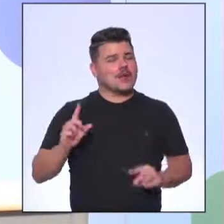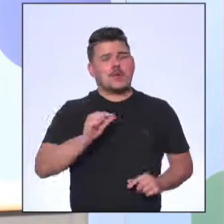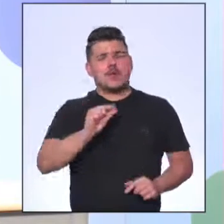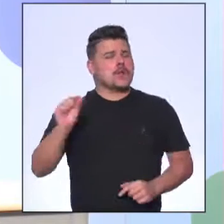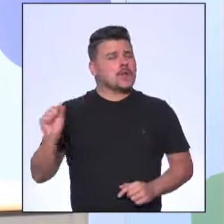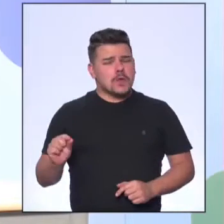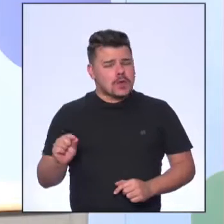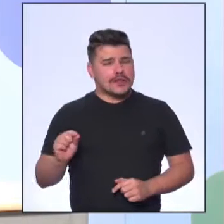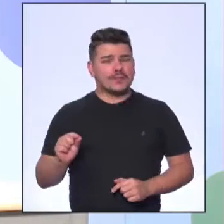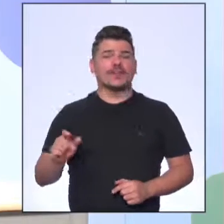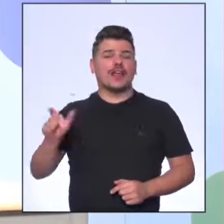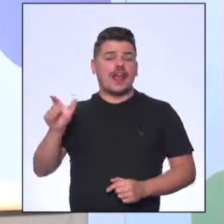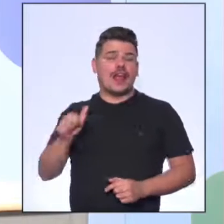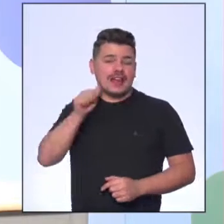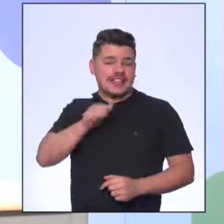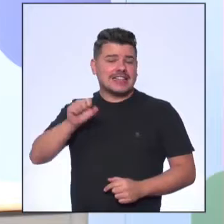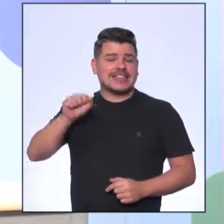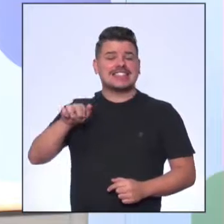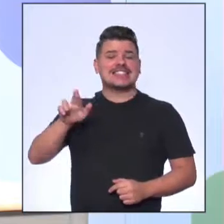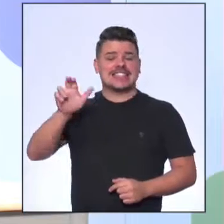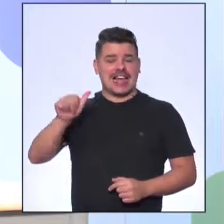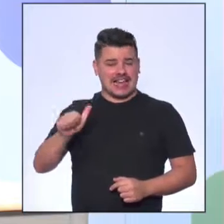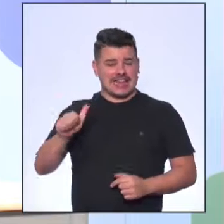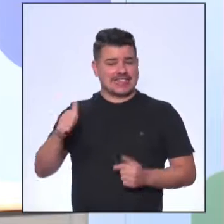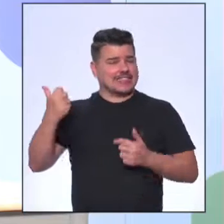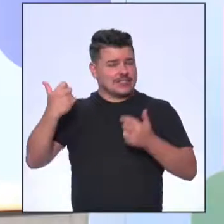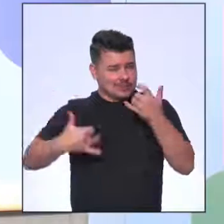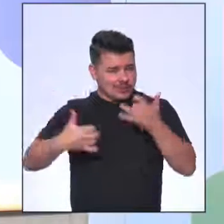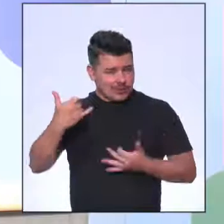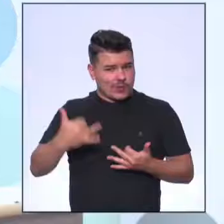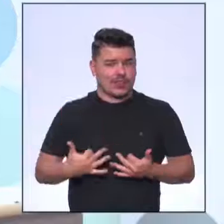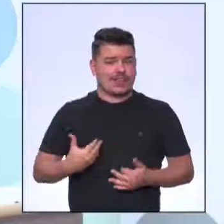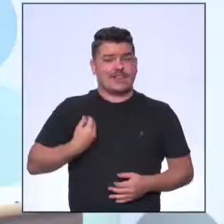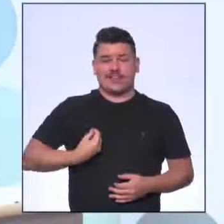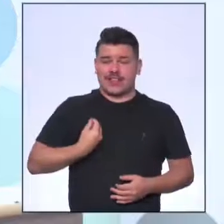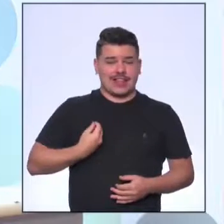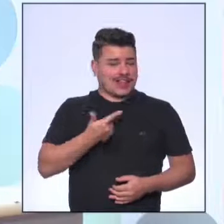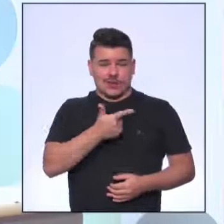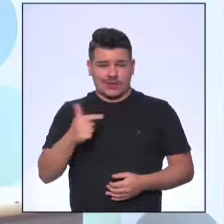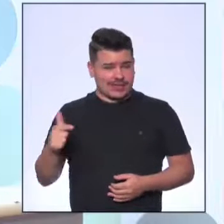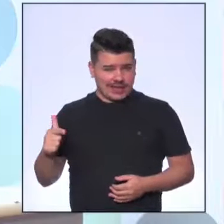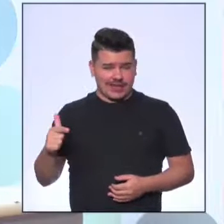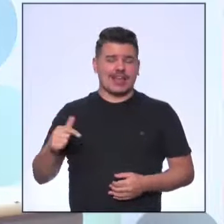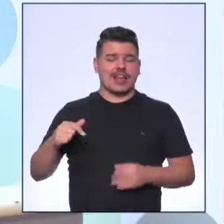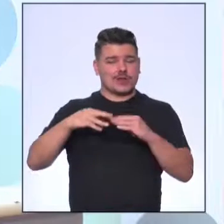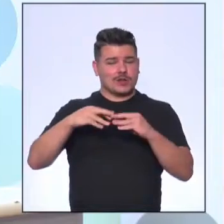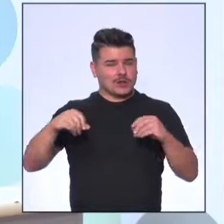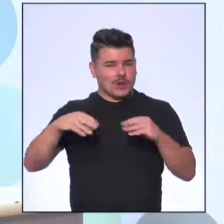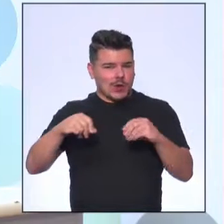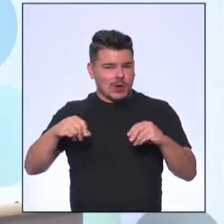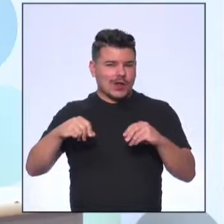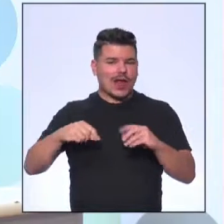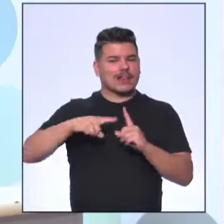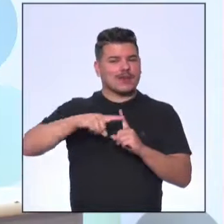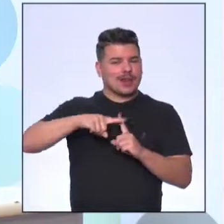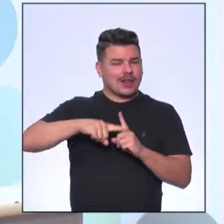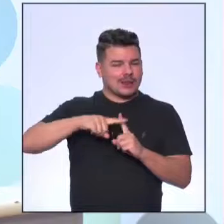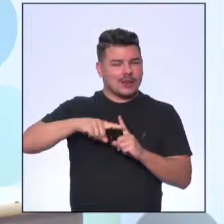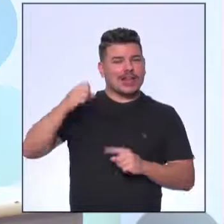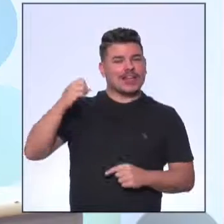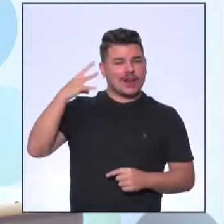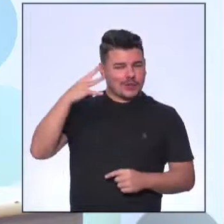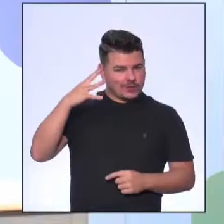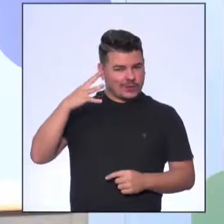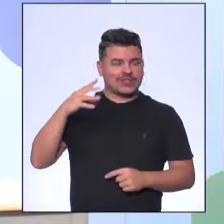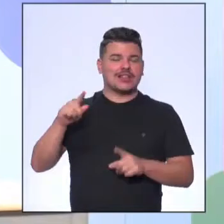A Sara falou que os abióticos é o solo, a temperatura e a luz. A Victória também falou dos abióticos,